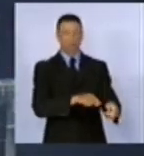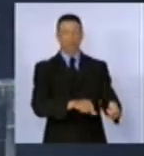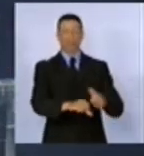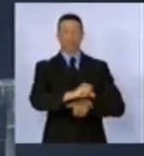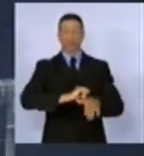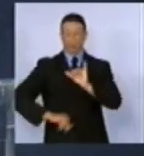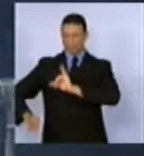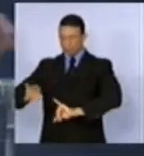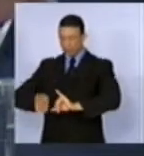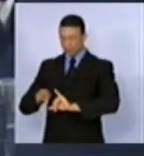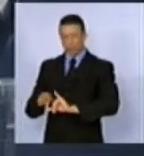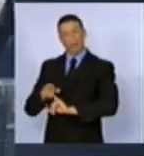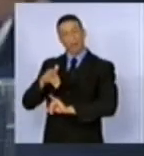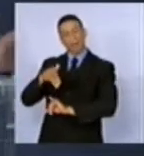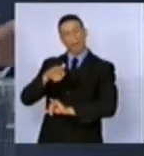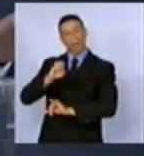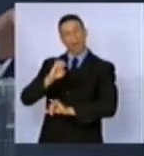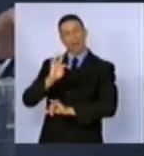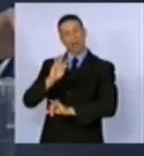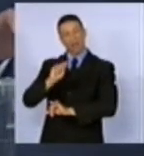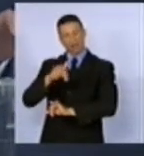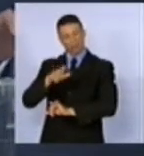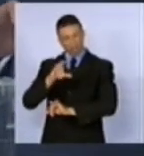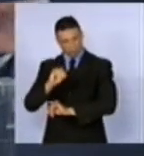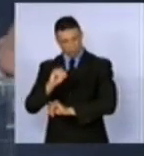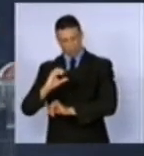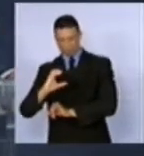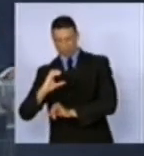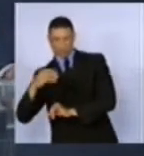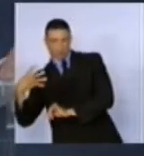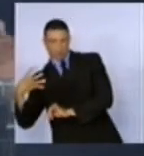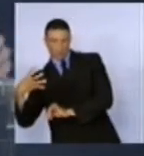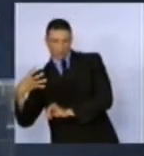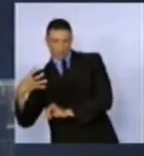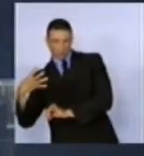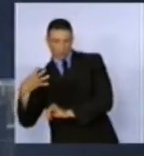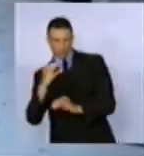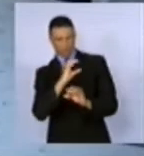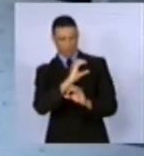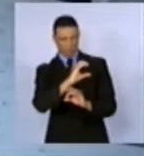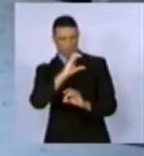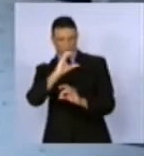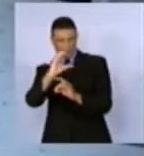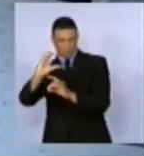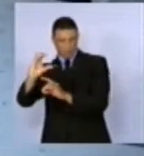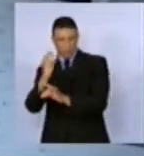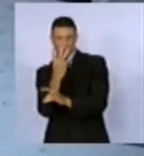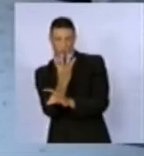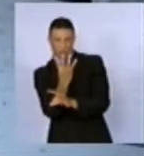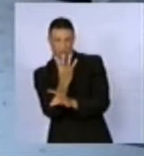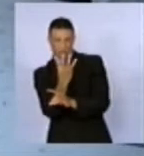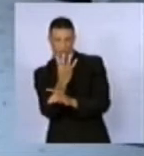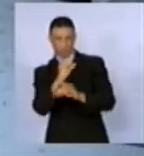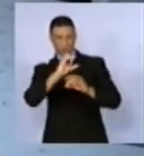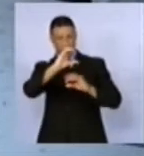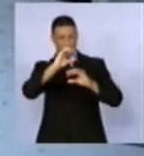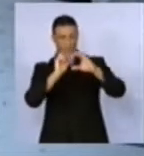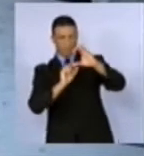metano ch4 um carbono com quatro átomos de hidrogênio